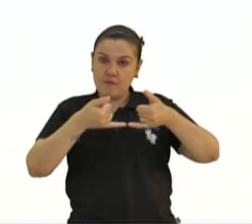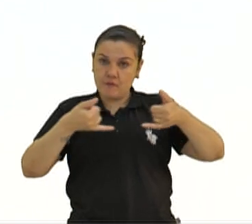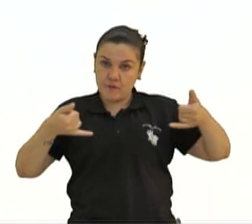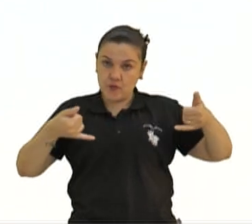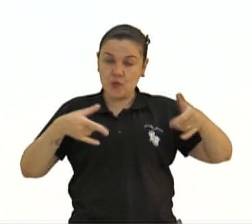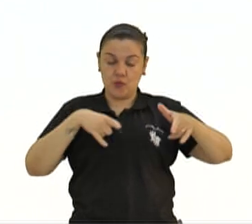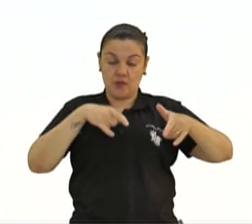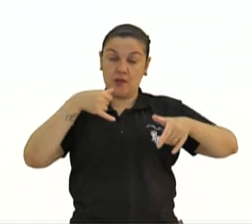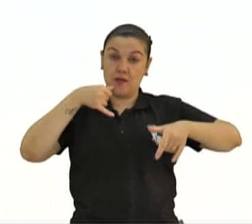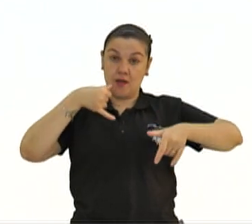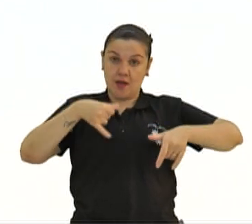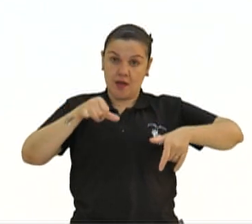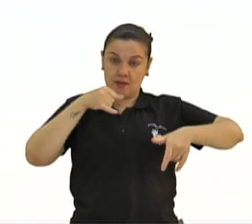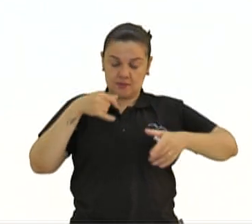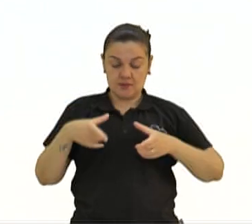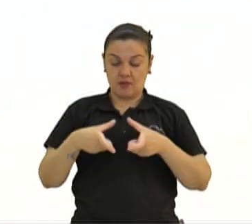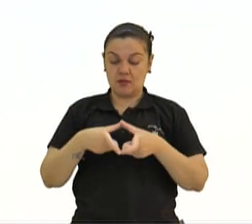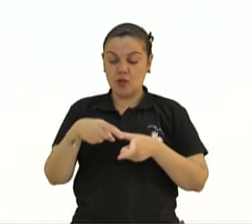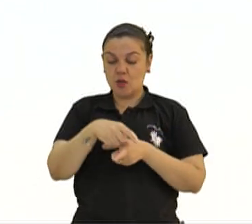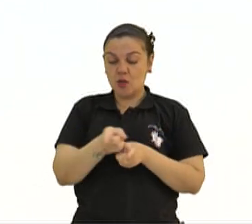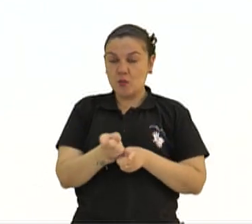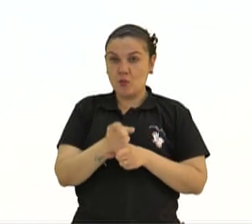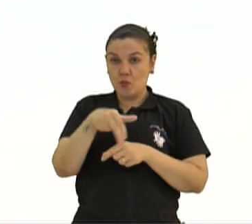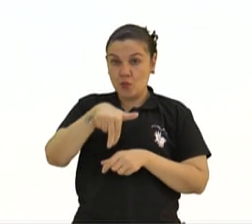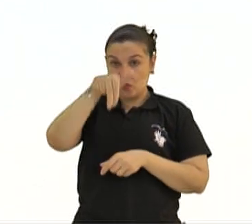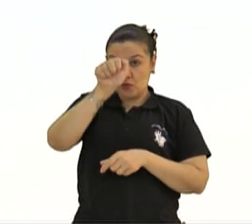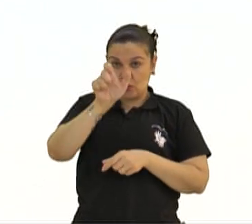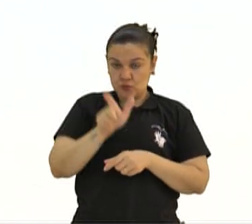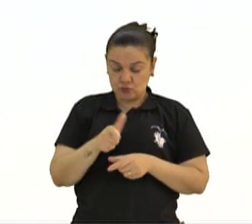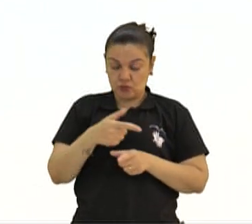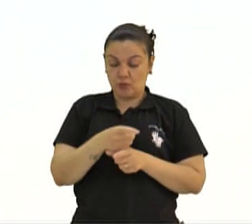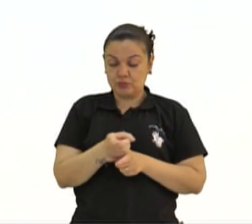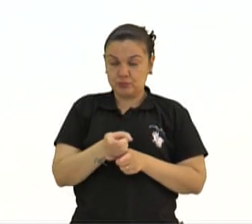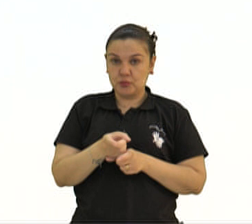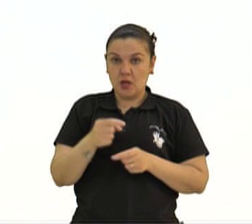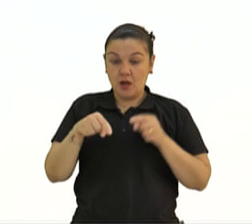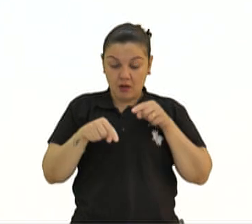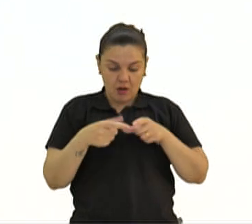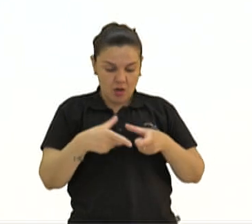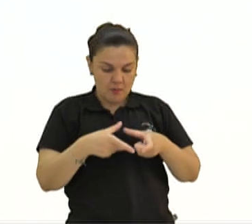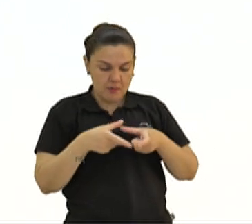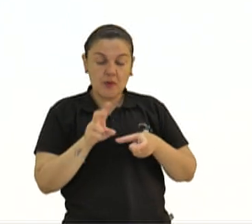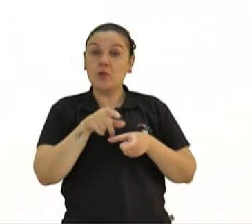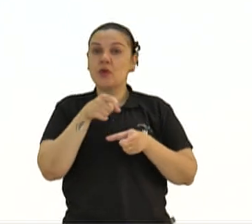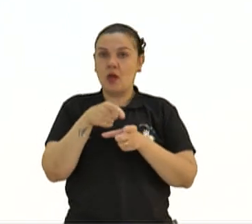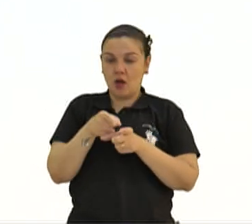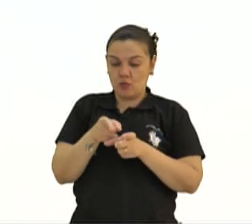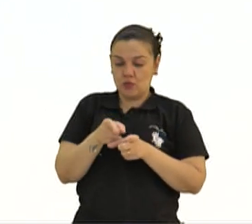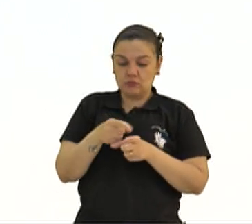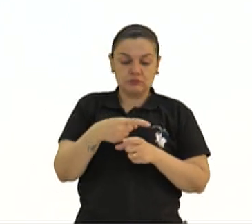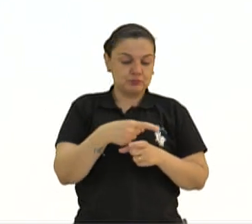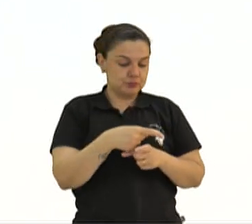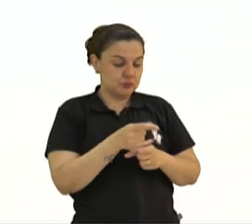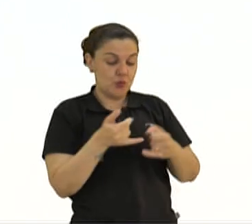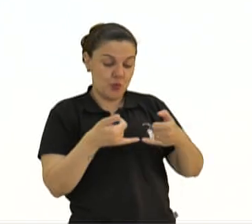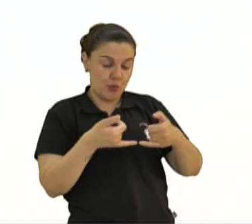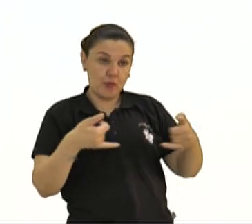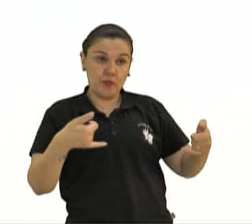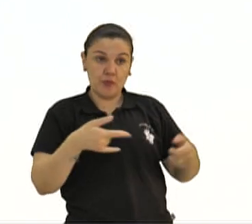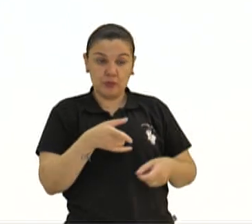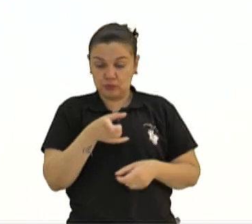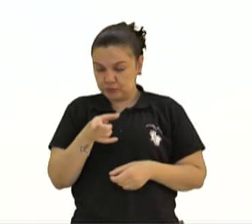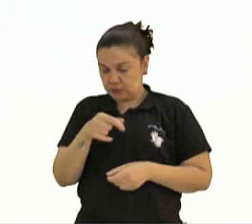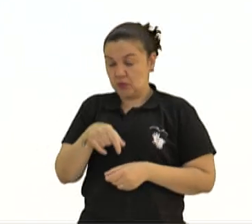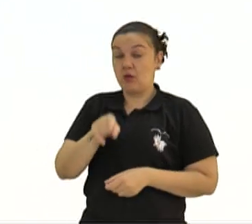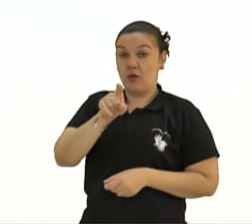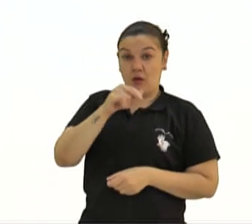está circulando corrente elétrica, onde tem eletricidade, a agulha da bússola ela interage com o fio.